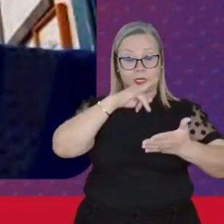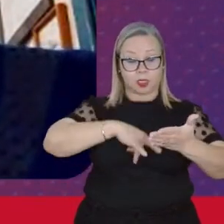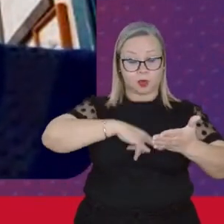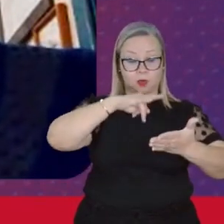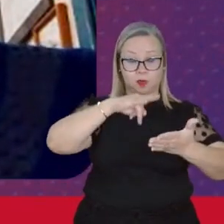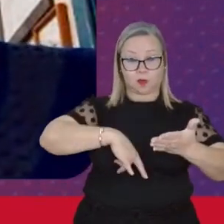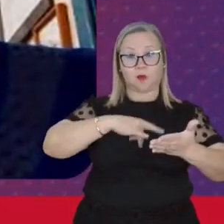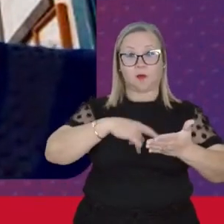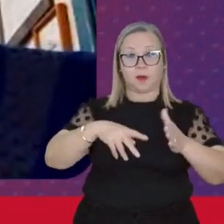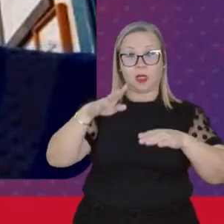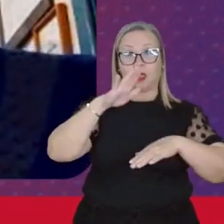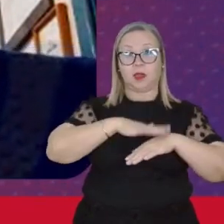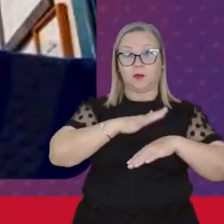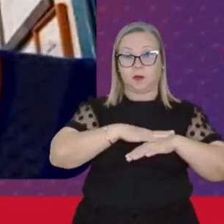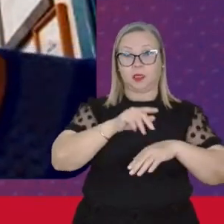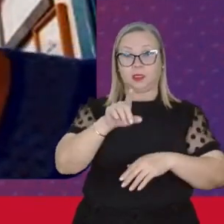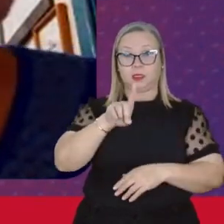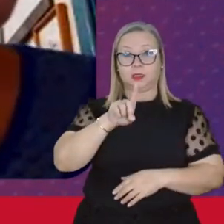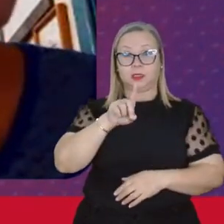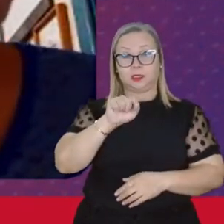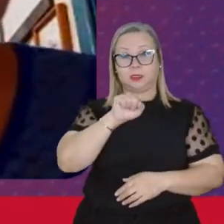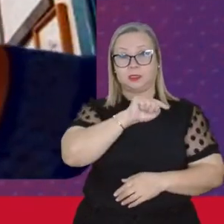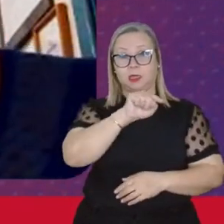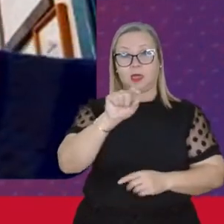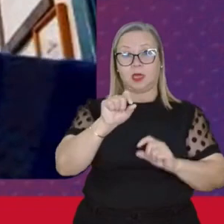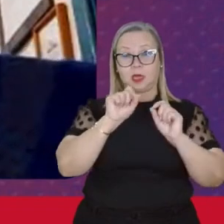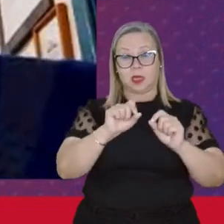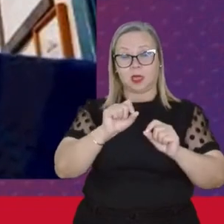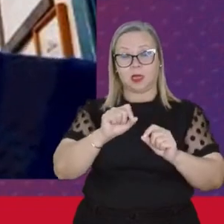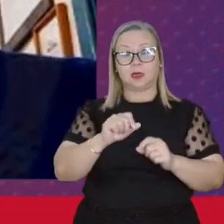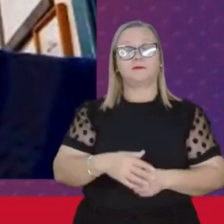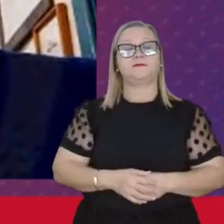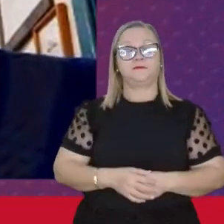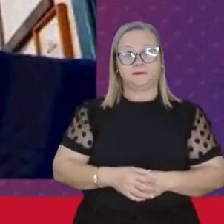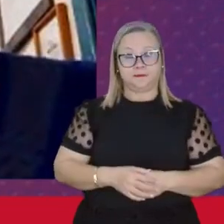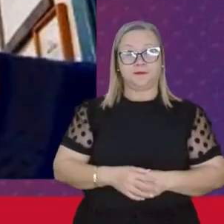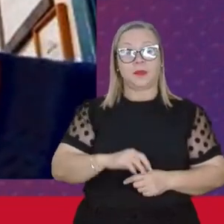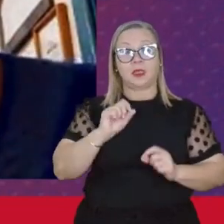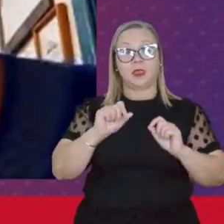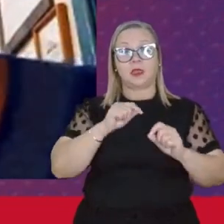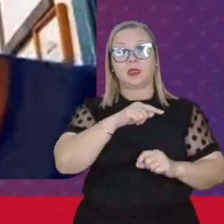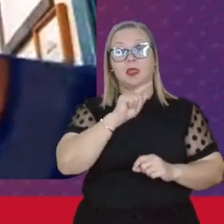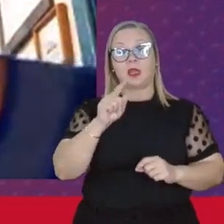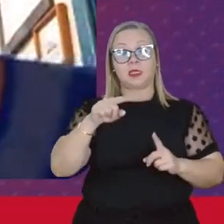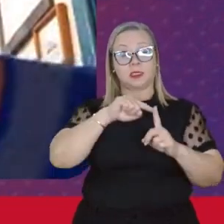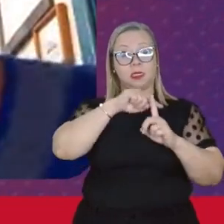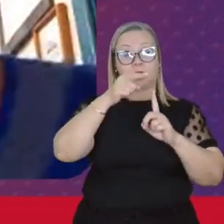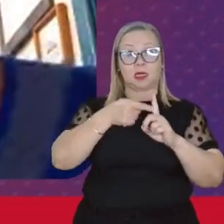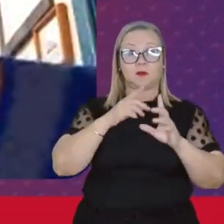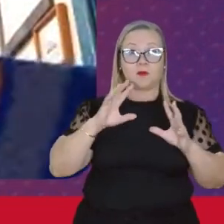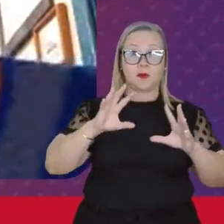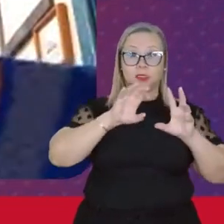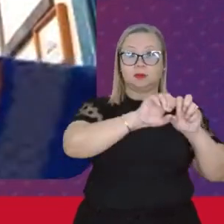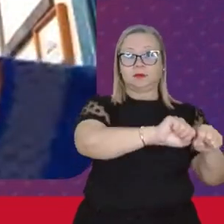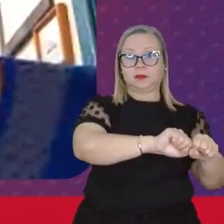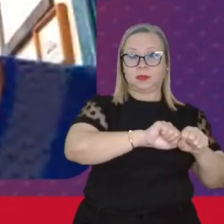documentos pertencentes a um dos homens da repressão, que ela estaria grávida quando